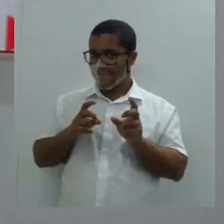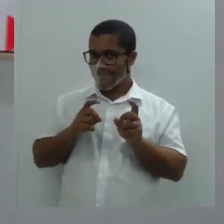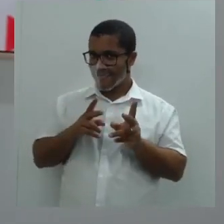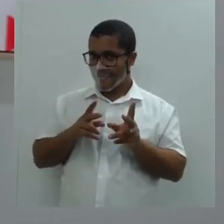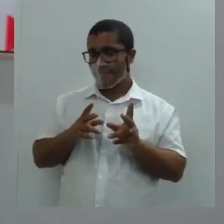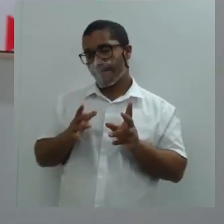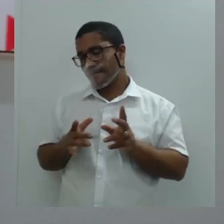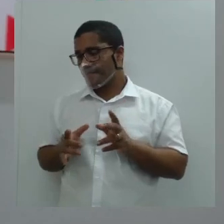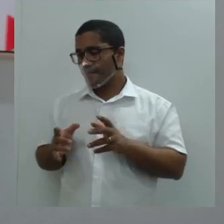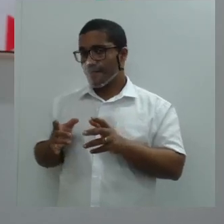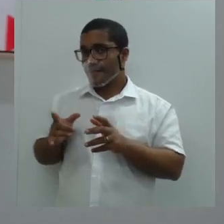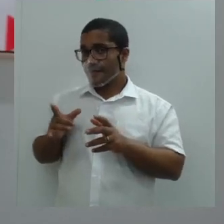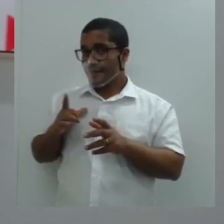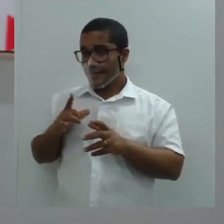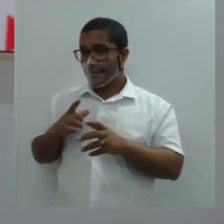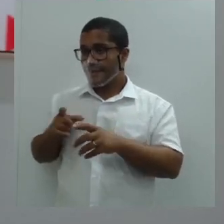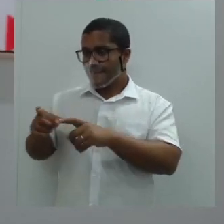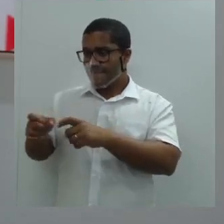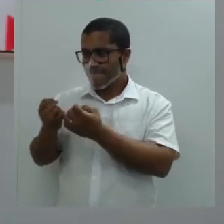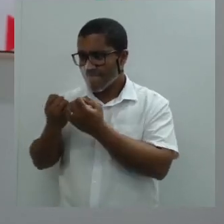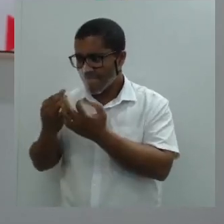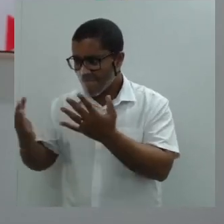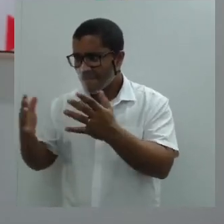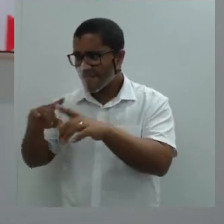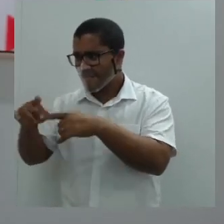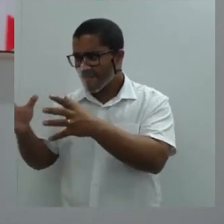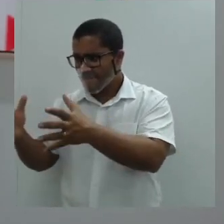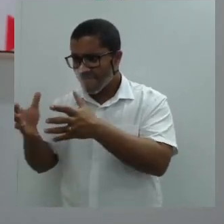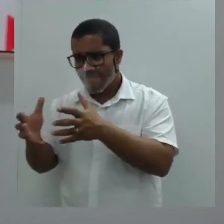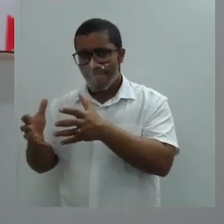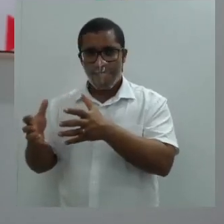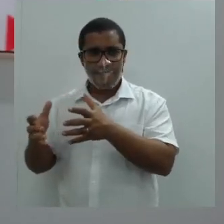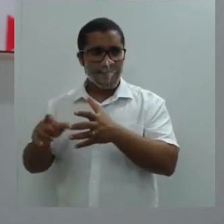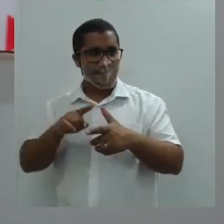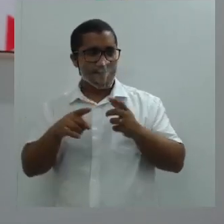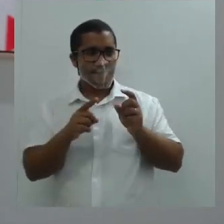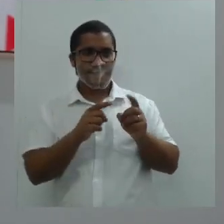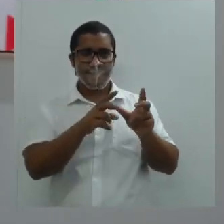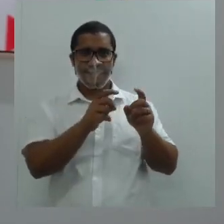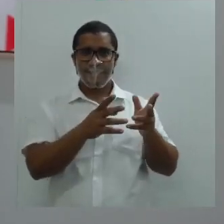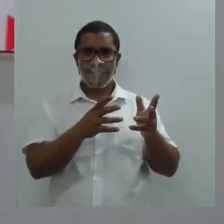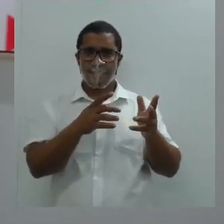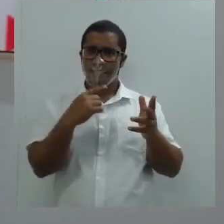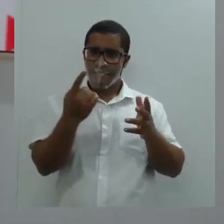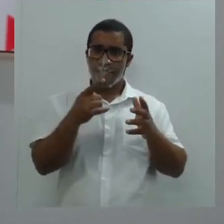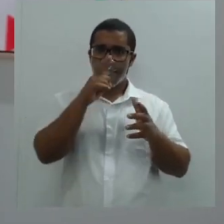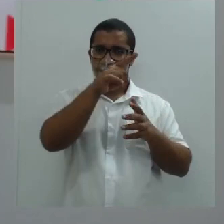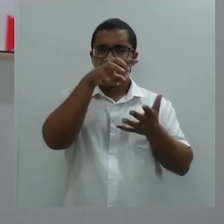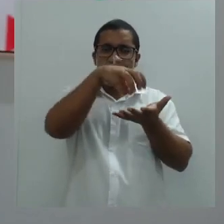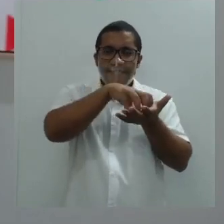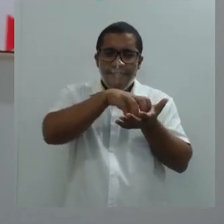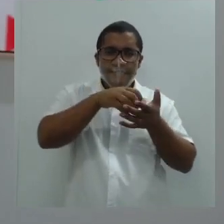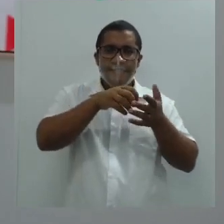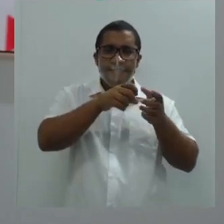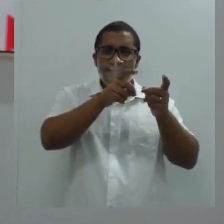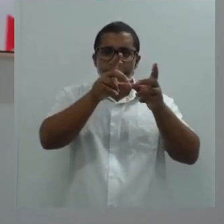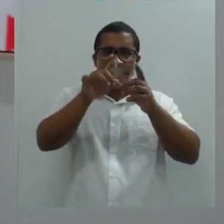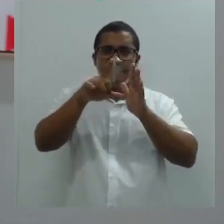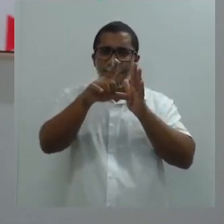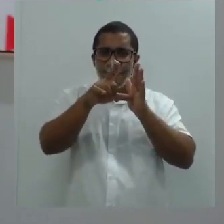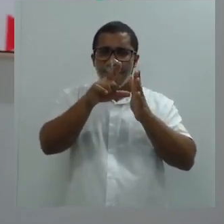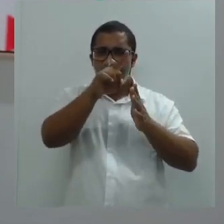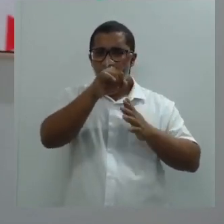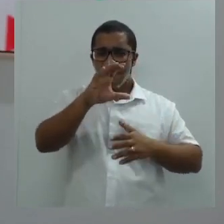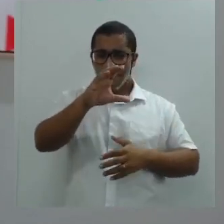comercializada, ela já é vendida, não é? É aquela verdura que chega, né, no nosso centro de distribuição, aqui mesmo em